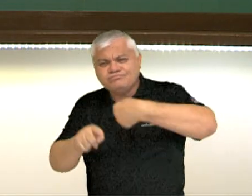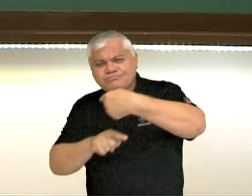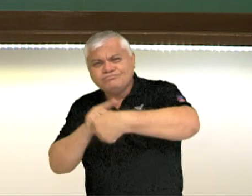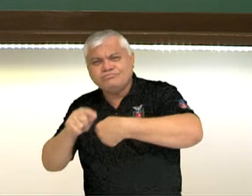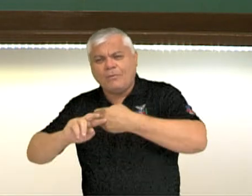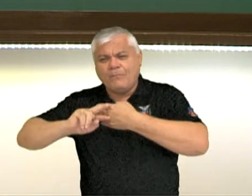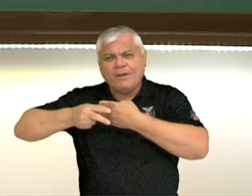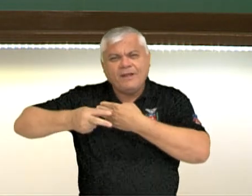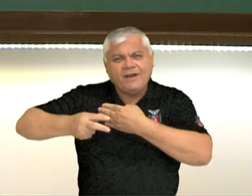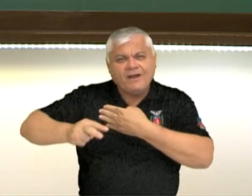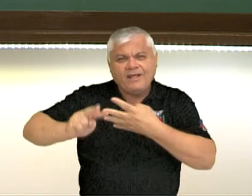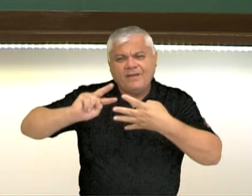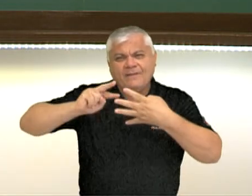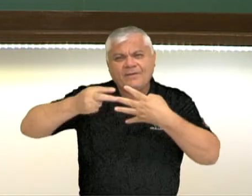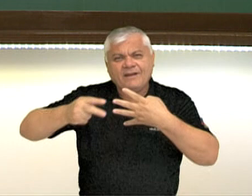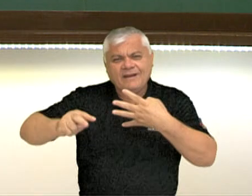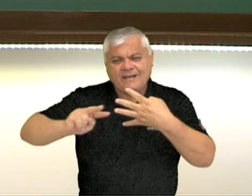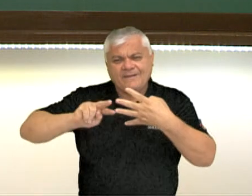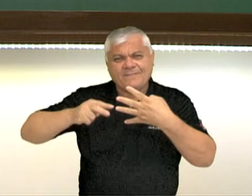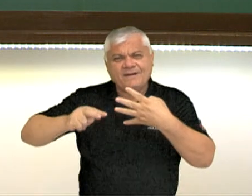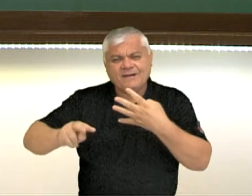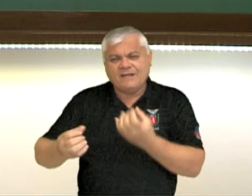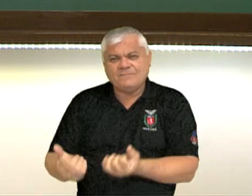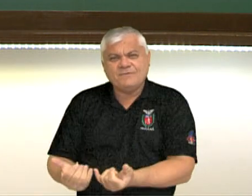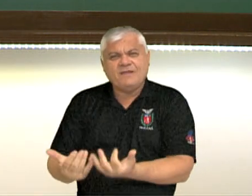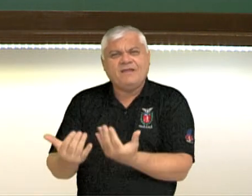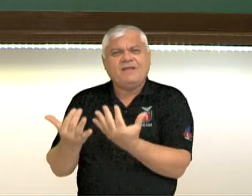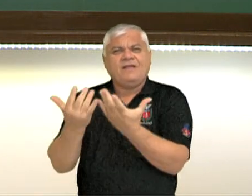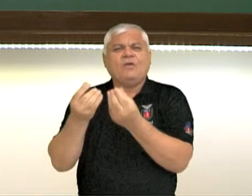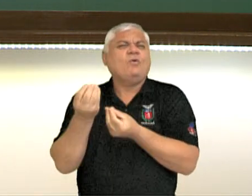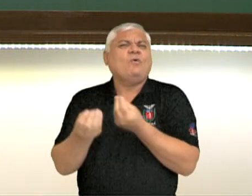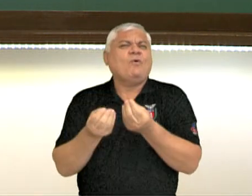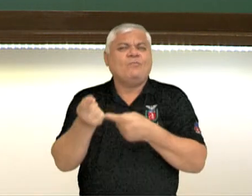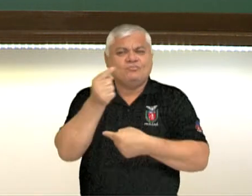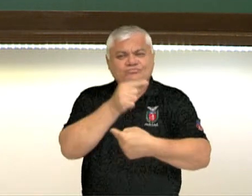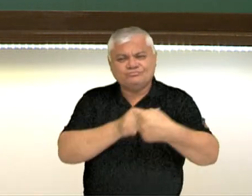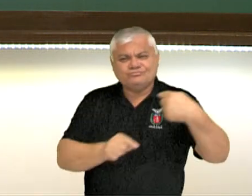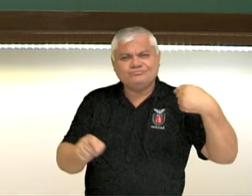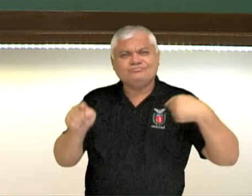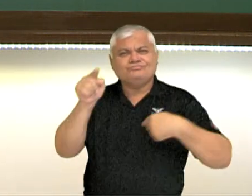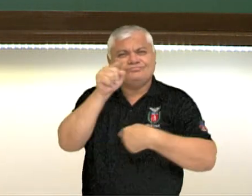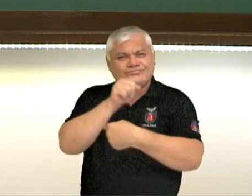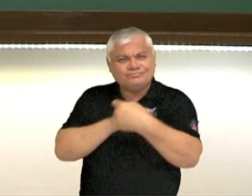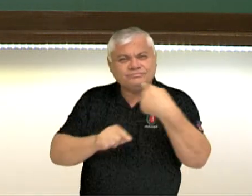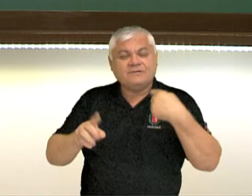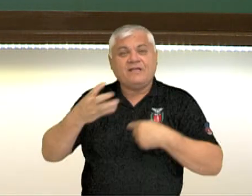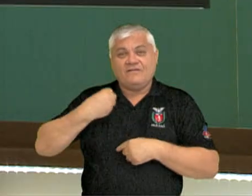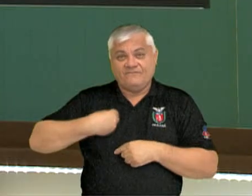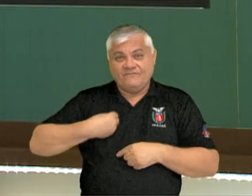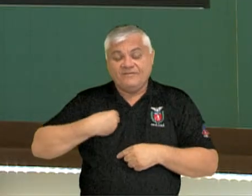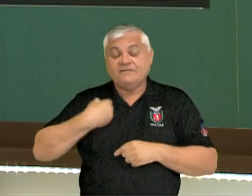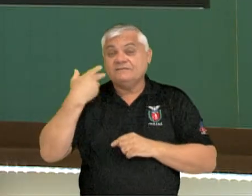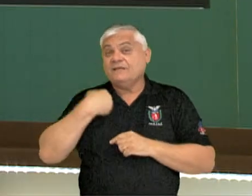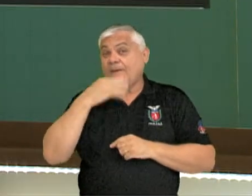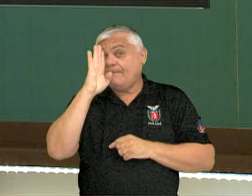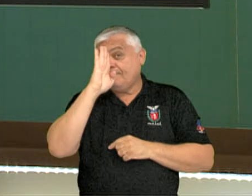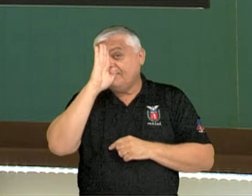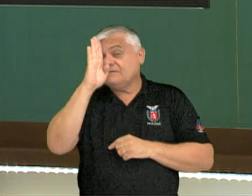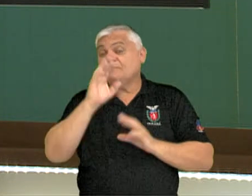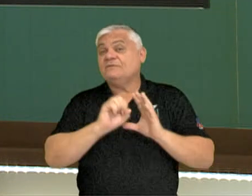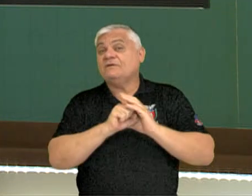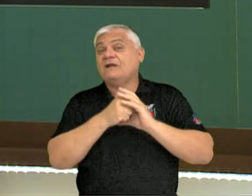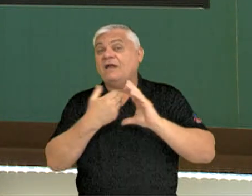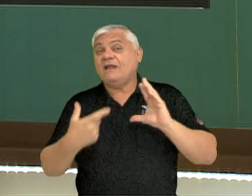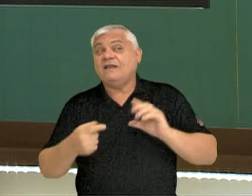a forma, né, como elas vão se reproduzir e dar origem a uma nova geração, temos como uma das principais características